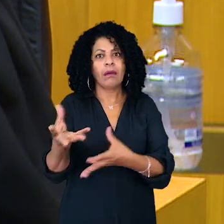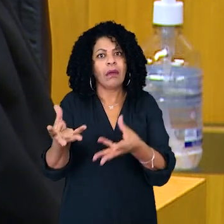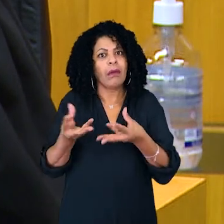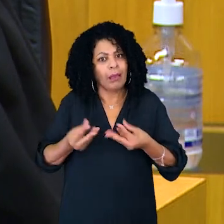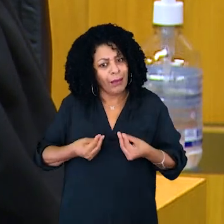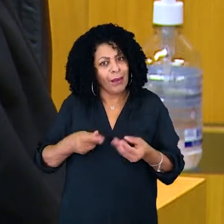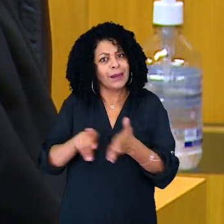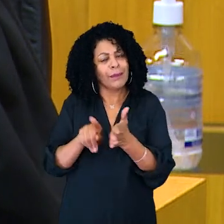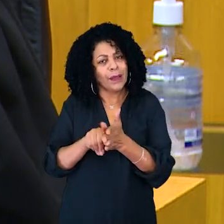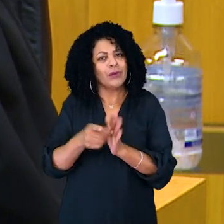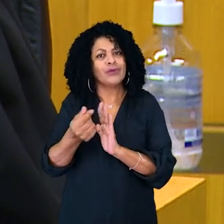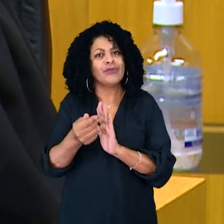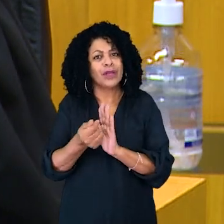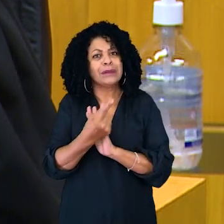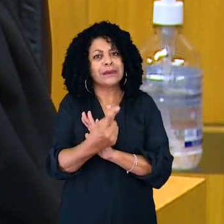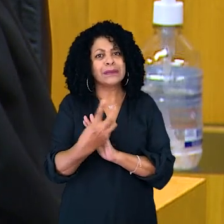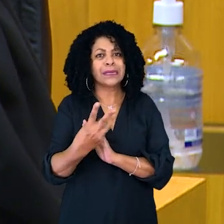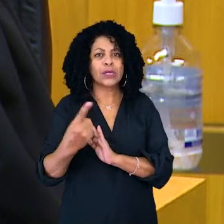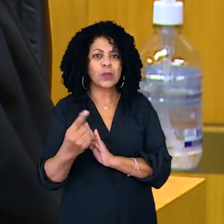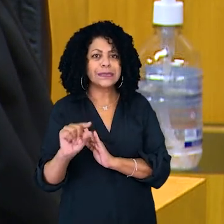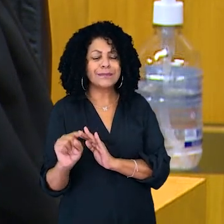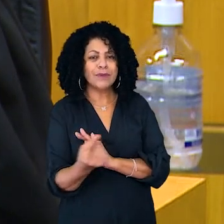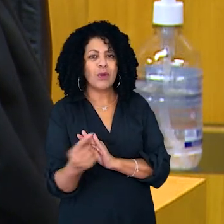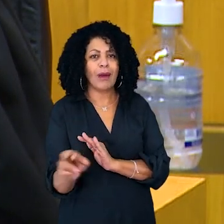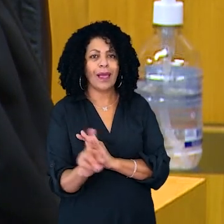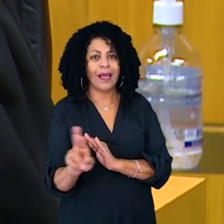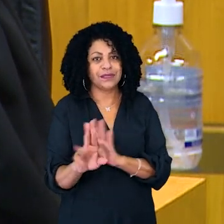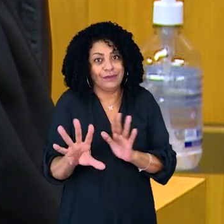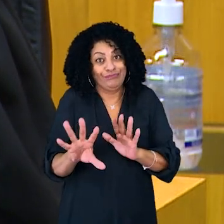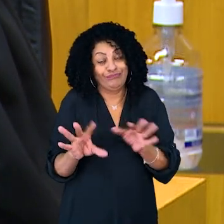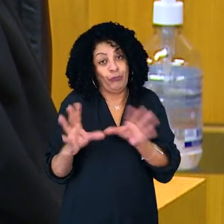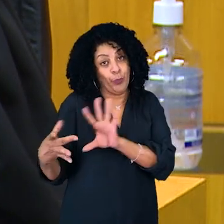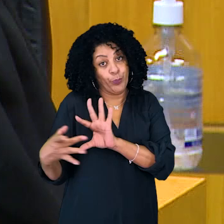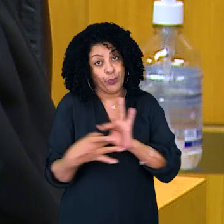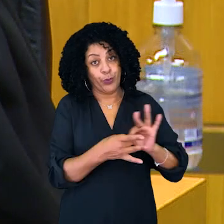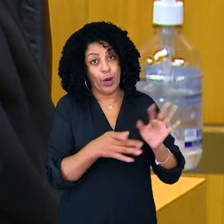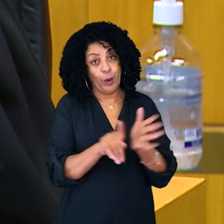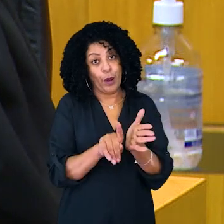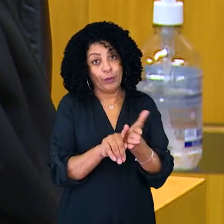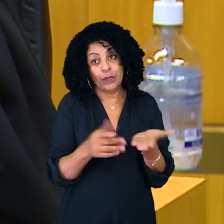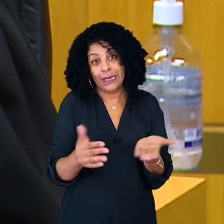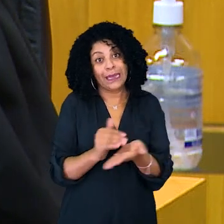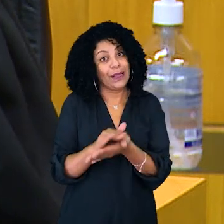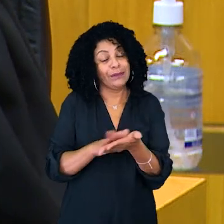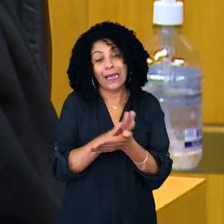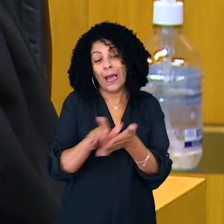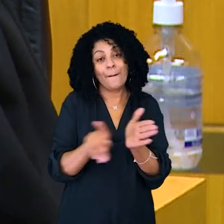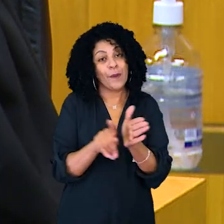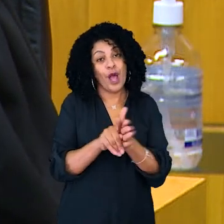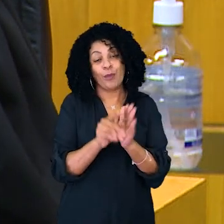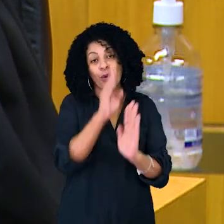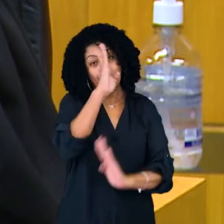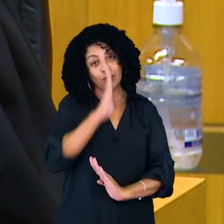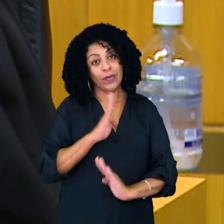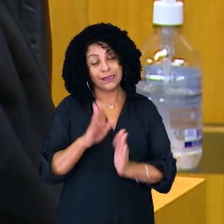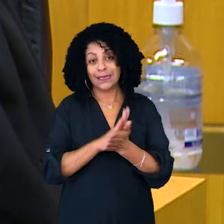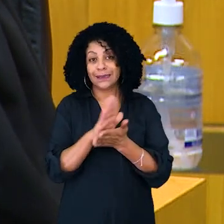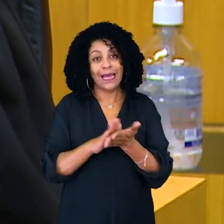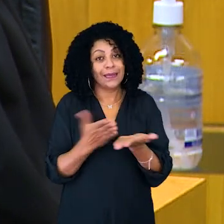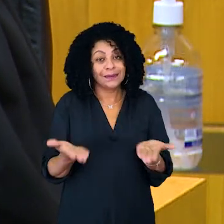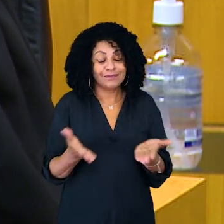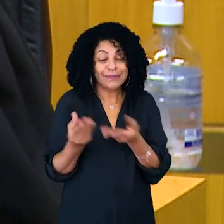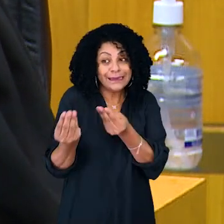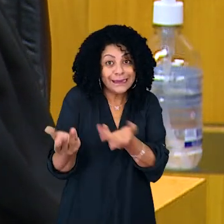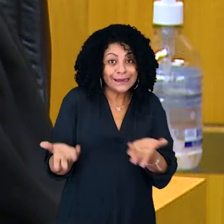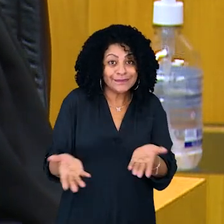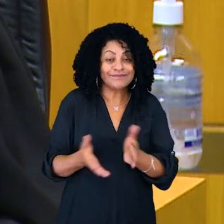rescisão contratual de R$132 mil. Então, dentro desse contexto fático, está afastada essa presunção da veracidade da declaração